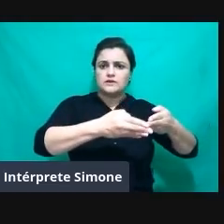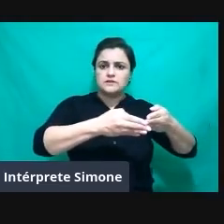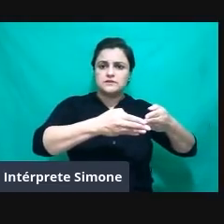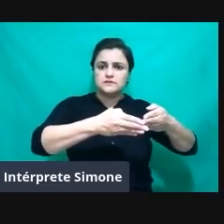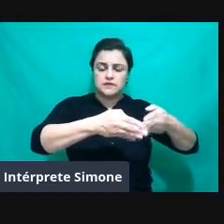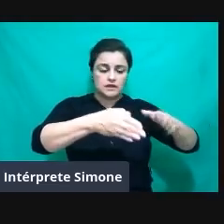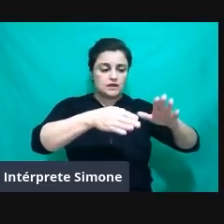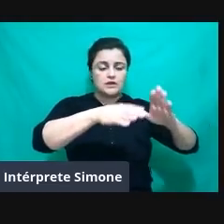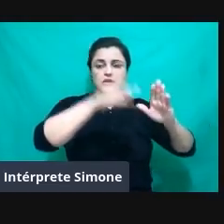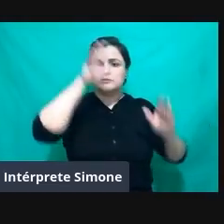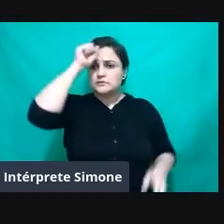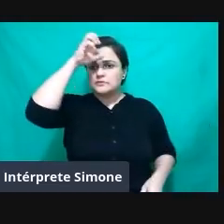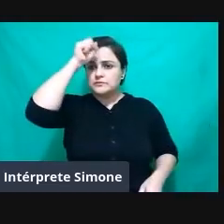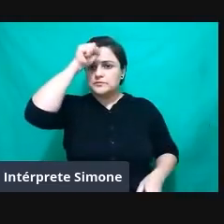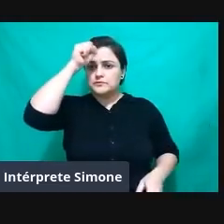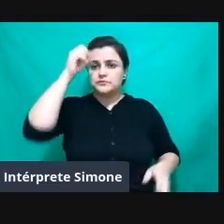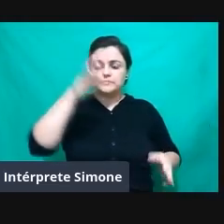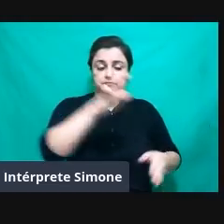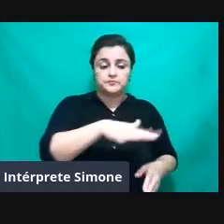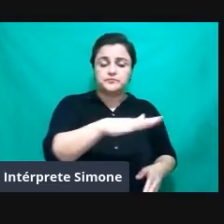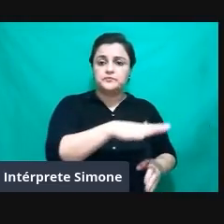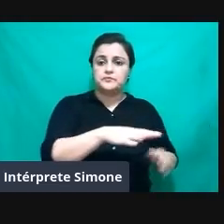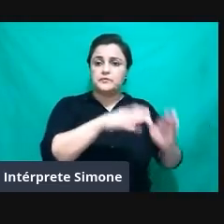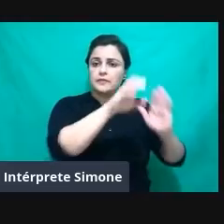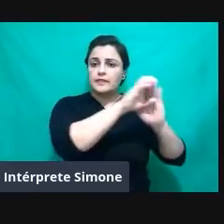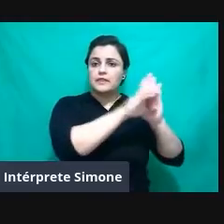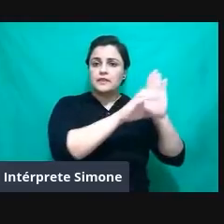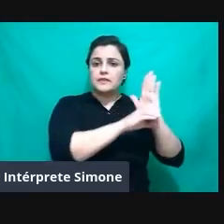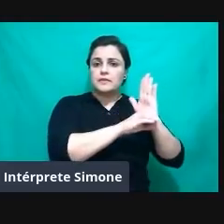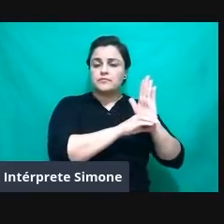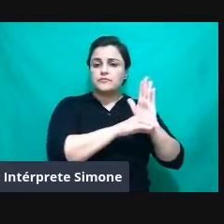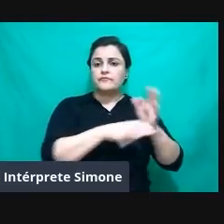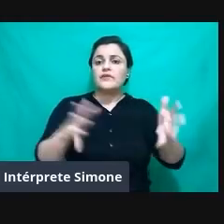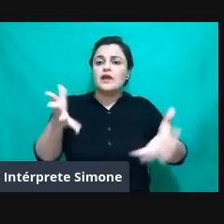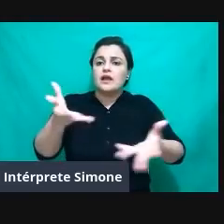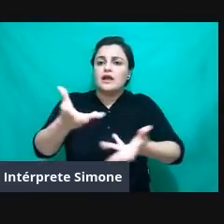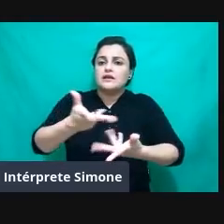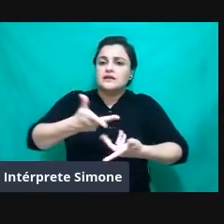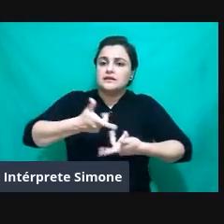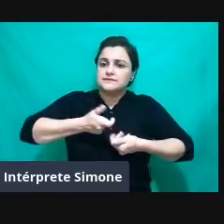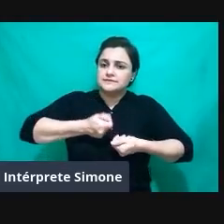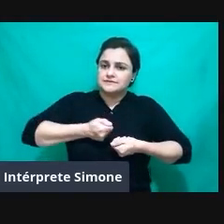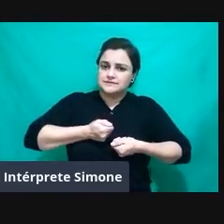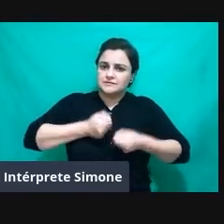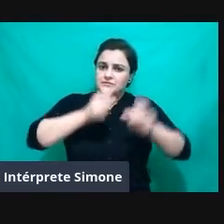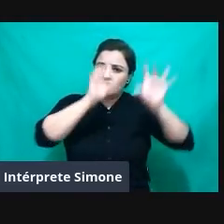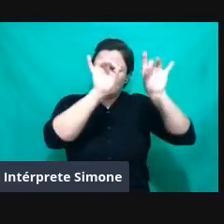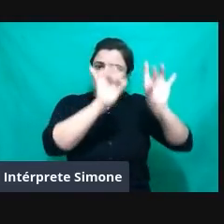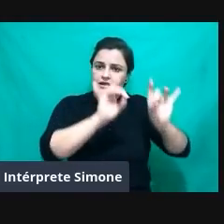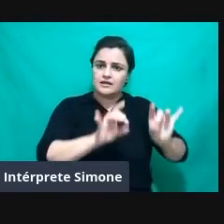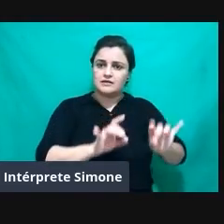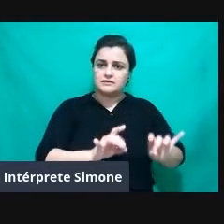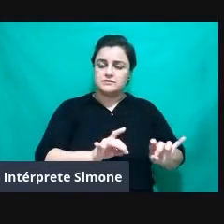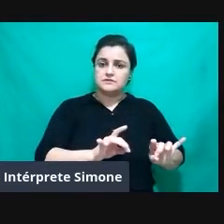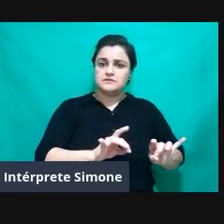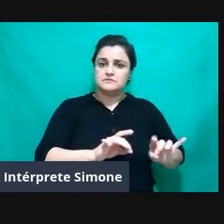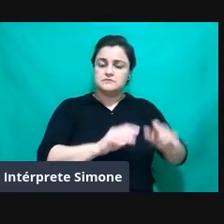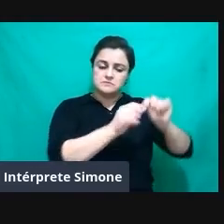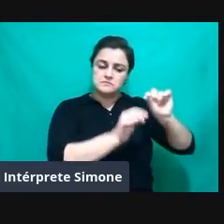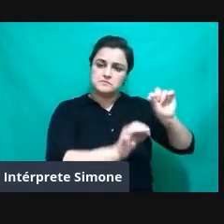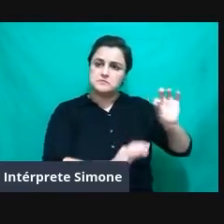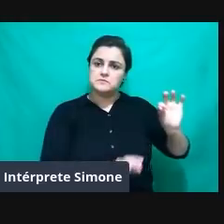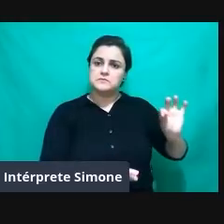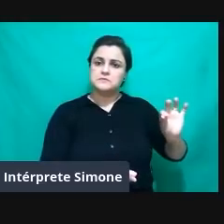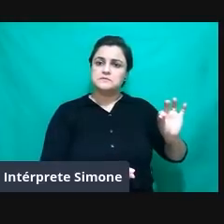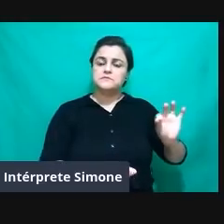objeto de conhecimento vai ser algo mais amplo e as habilidades mais específico daquilo que será trabalhado,